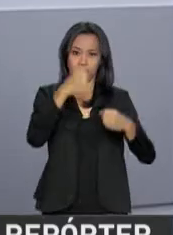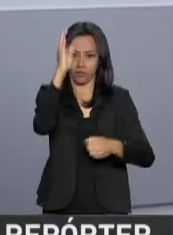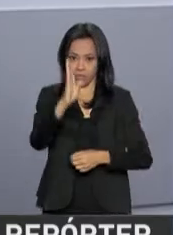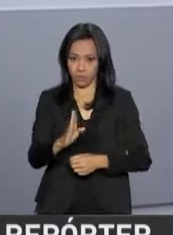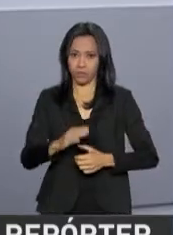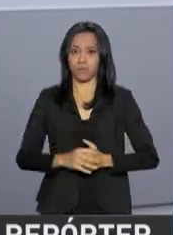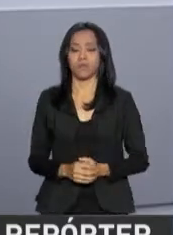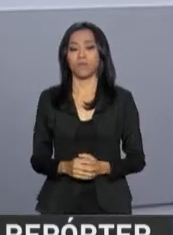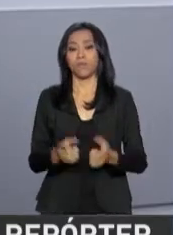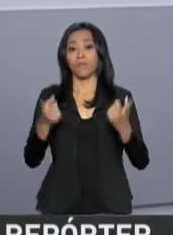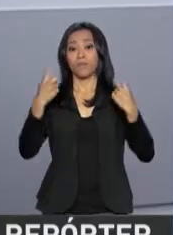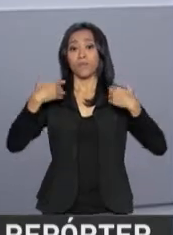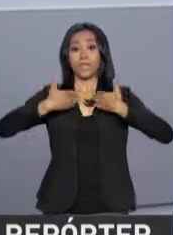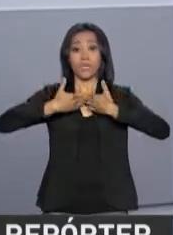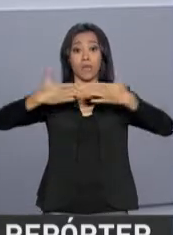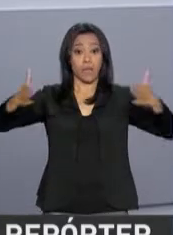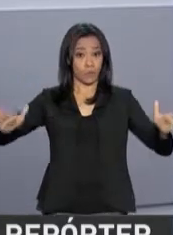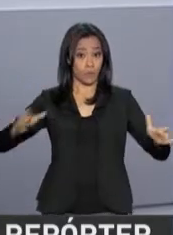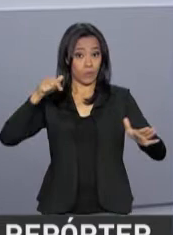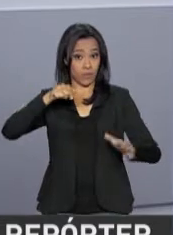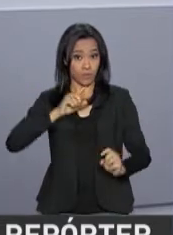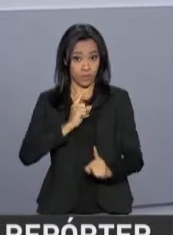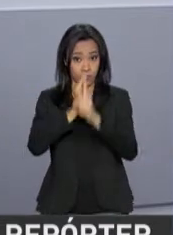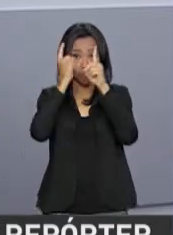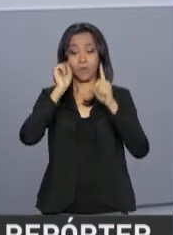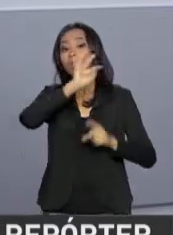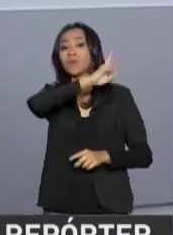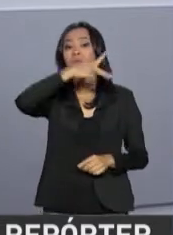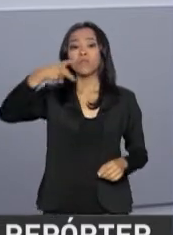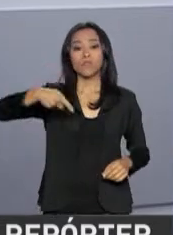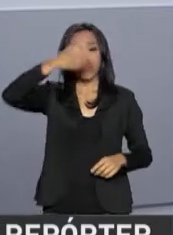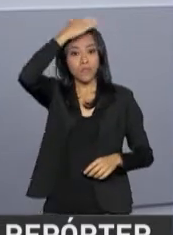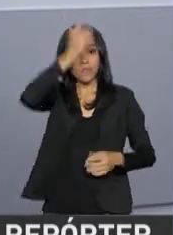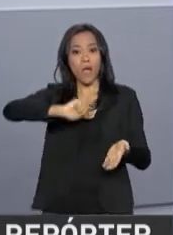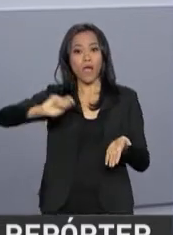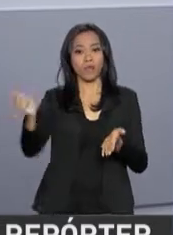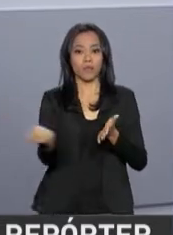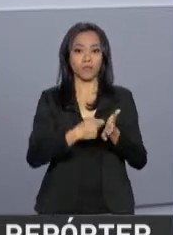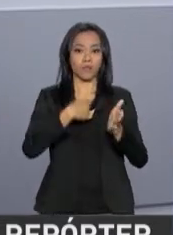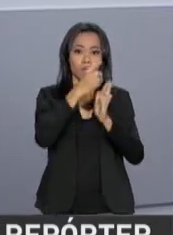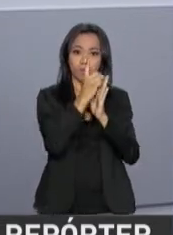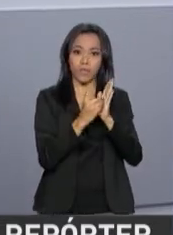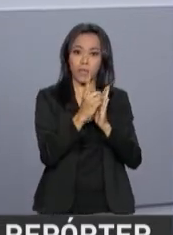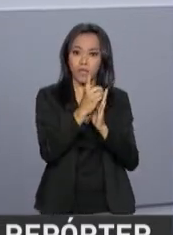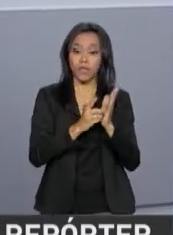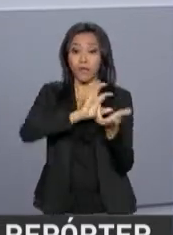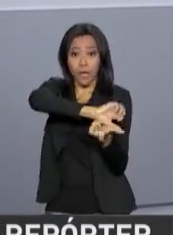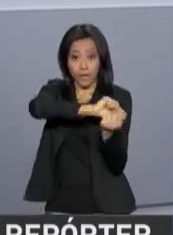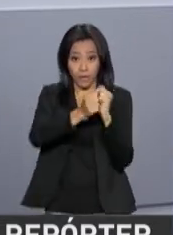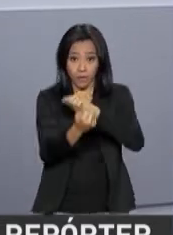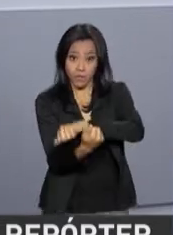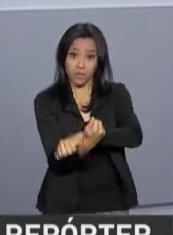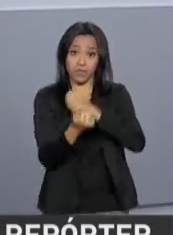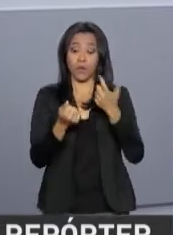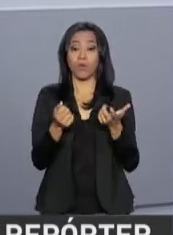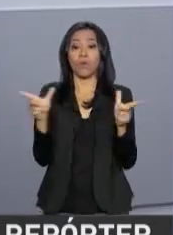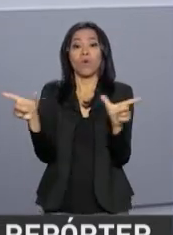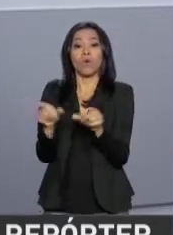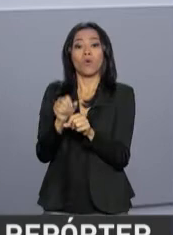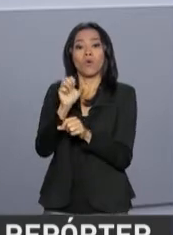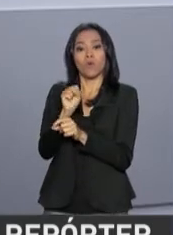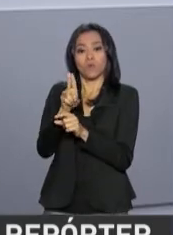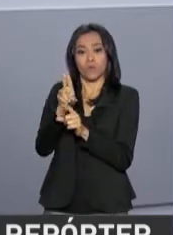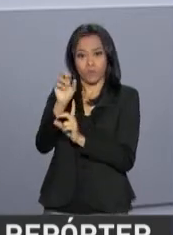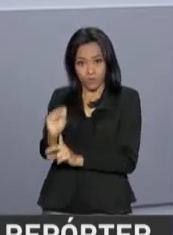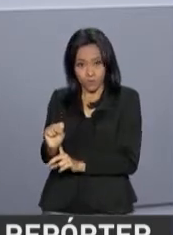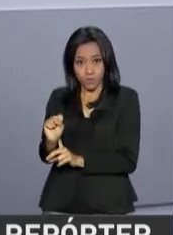e na abertura da marcha o presidente michel temer assinou decreto que determina a readequação do sistema único de saúde o sus